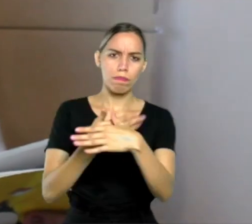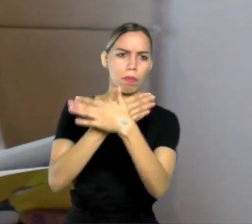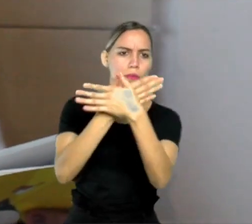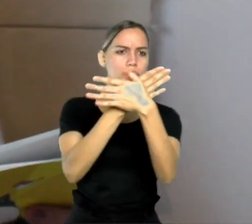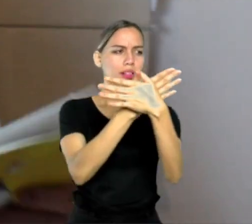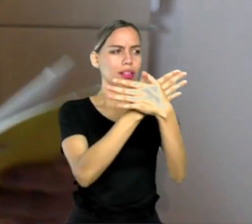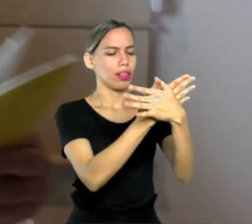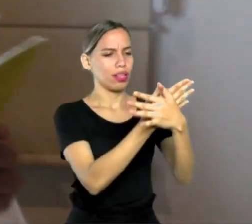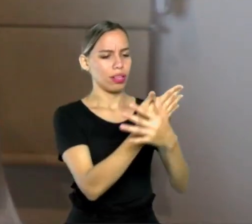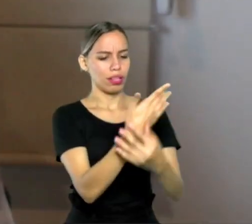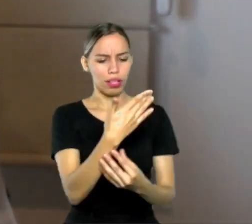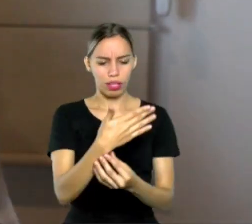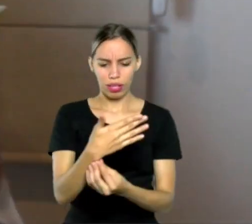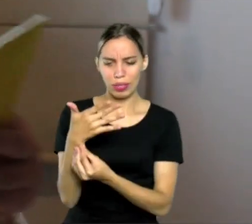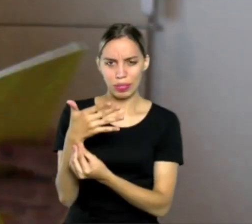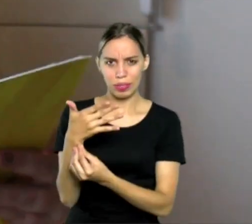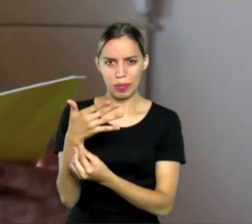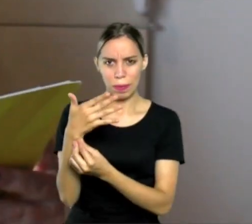pelas pernas.